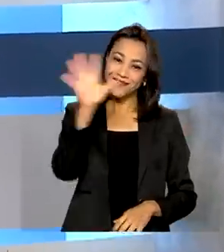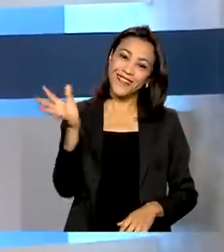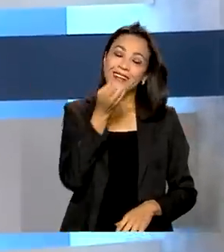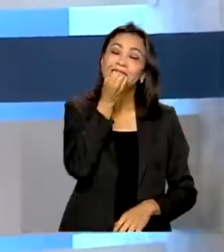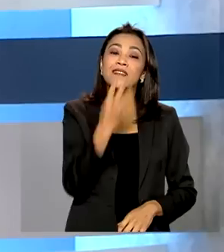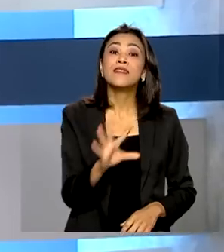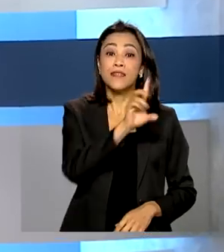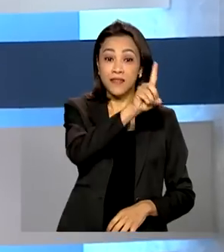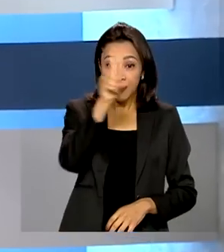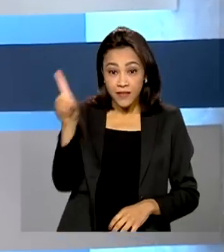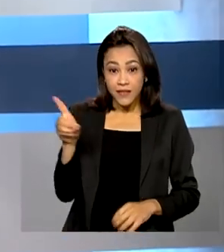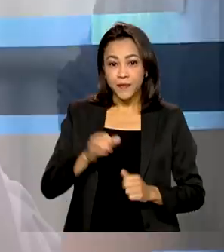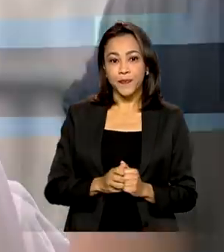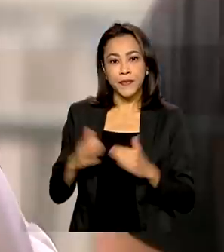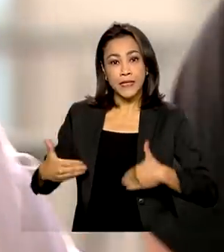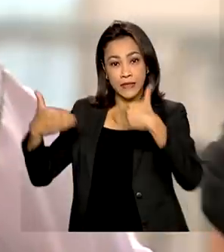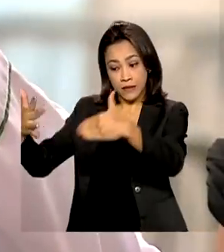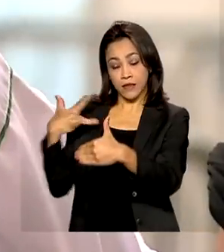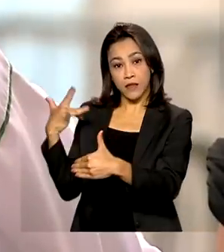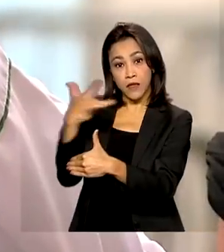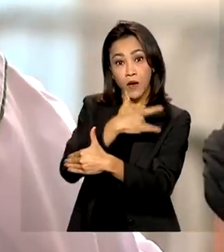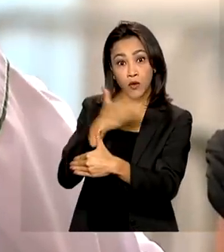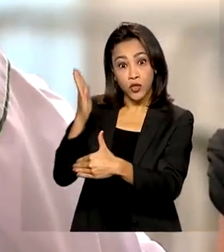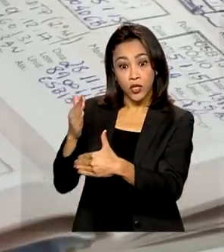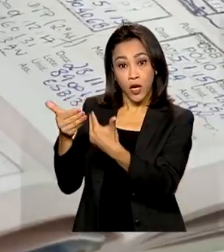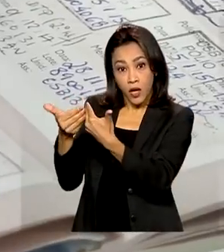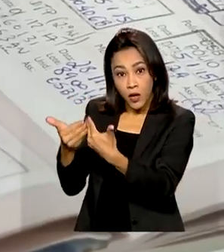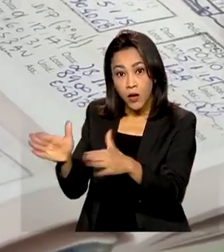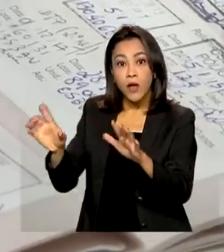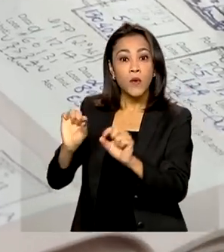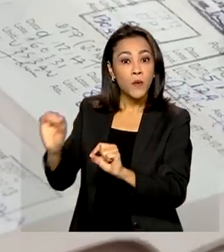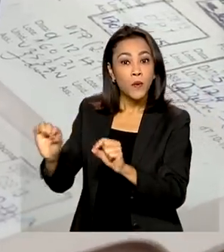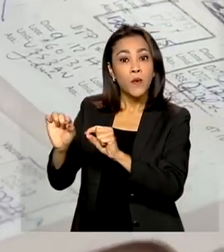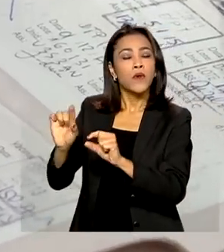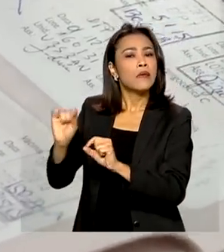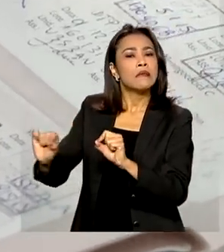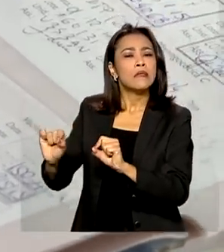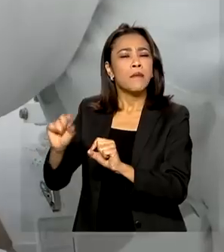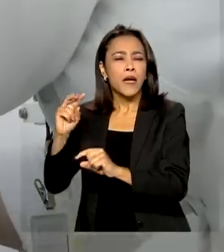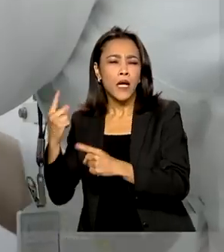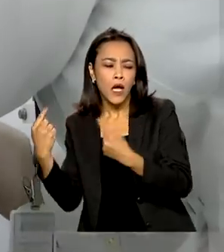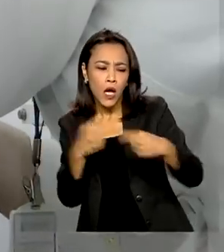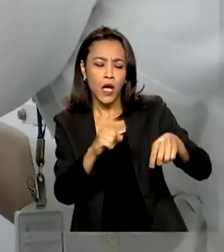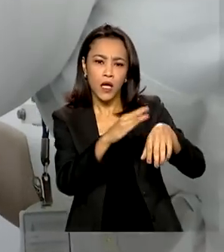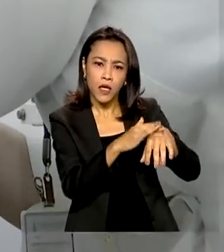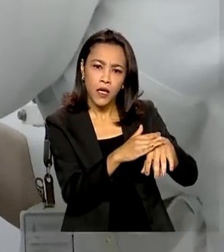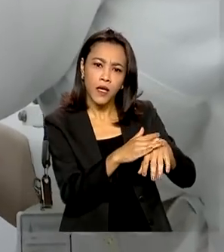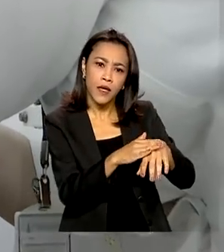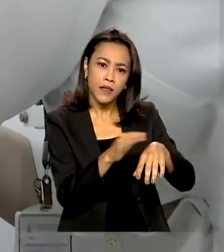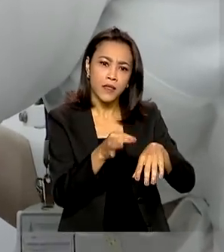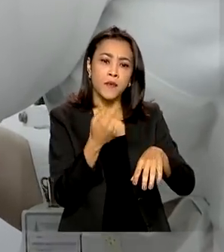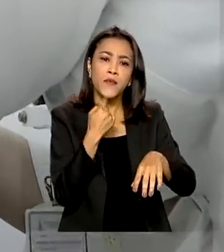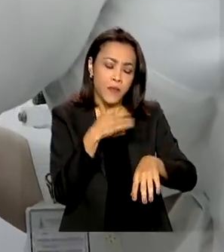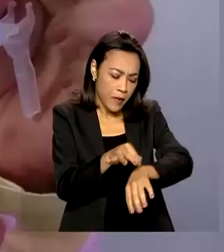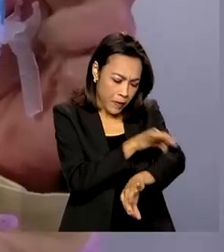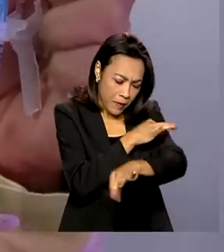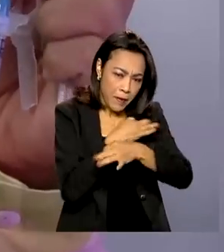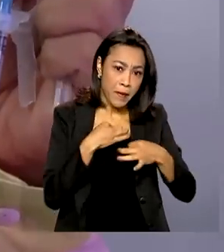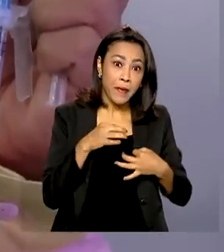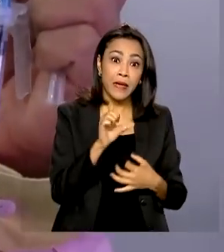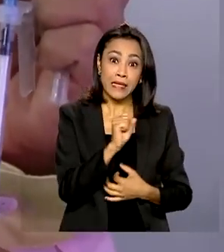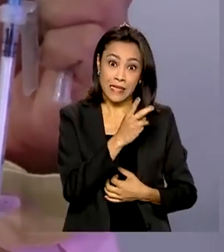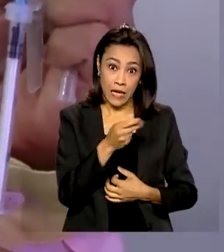Olá, bom dia. Ministério da Saúde ativa sala de situação para combater o sarampo. País tem surto da doença